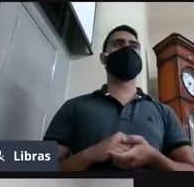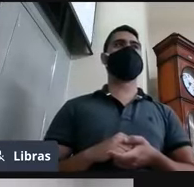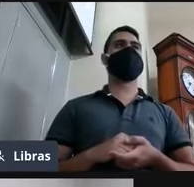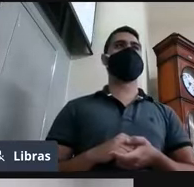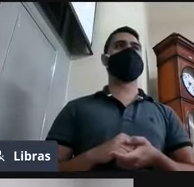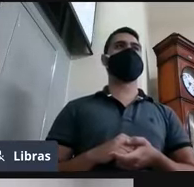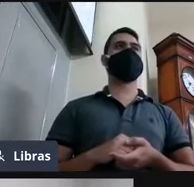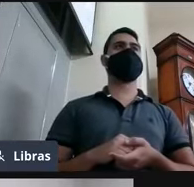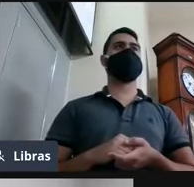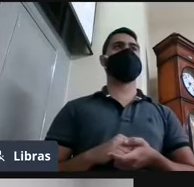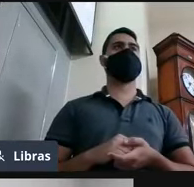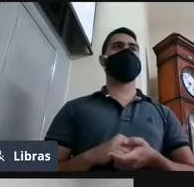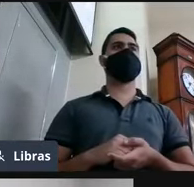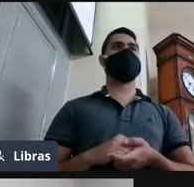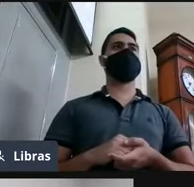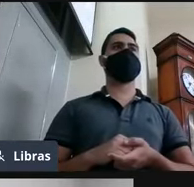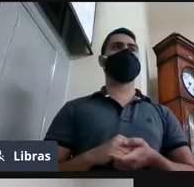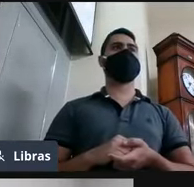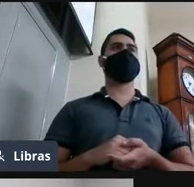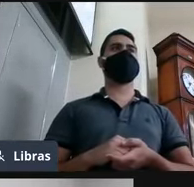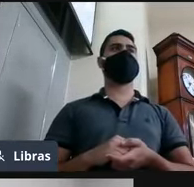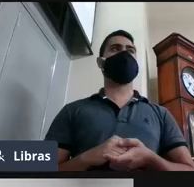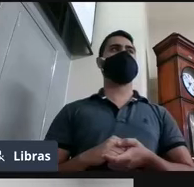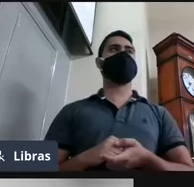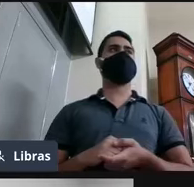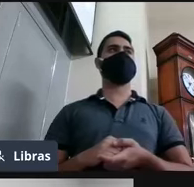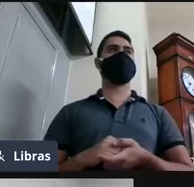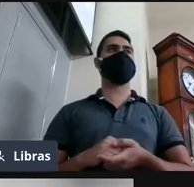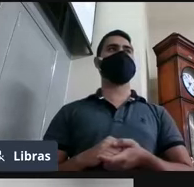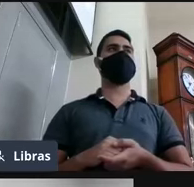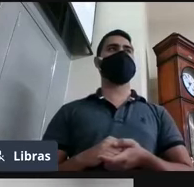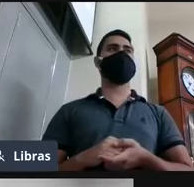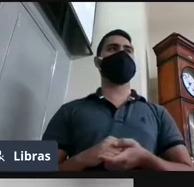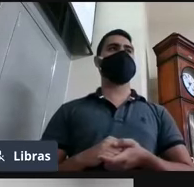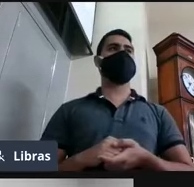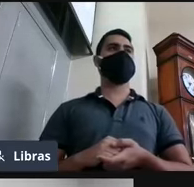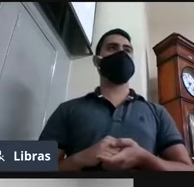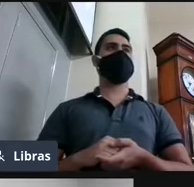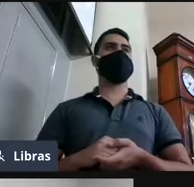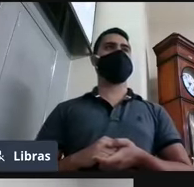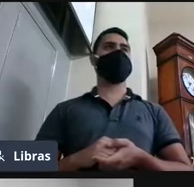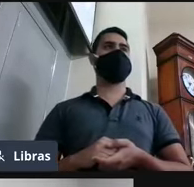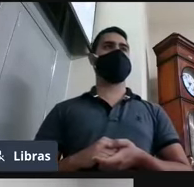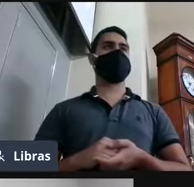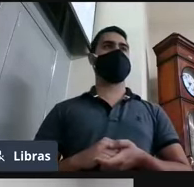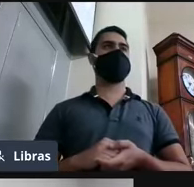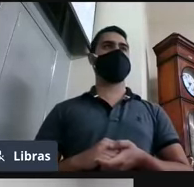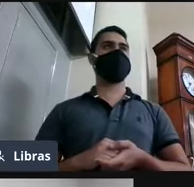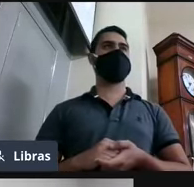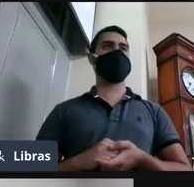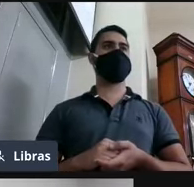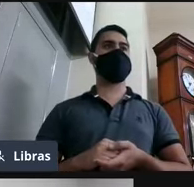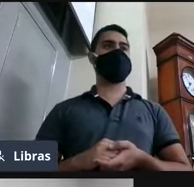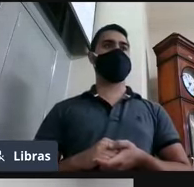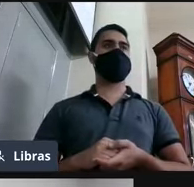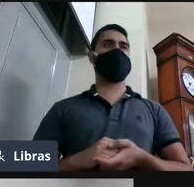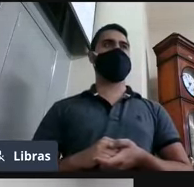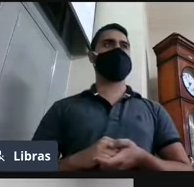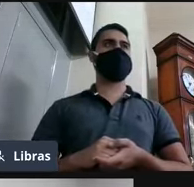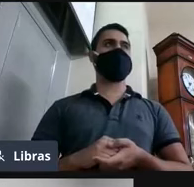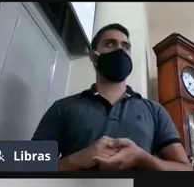Contas, outra coisa é o Poder Legislativo. Está escrito aí, Poder Legislativo. Vereador, a palavra agora com o procurador, senão